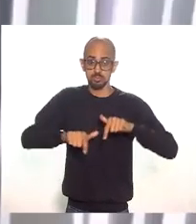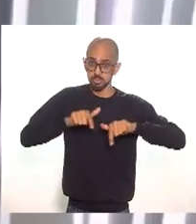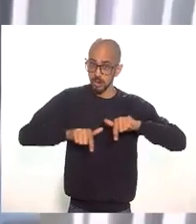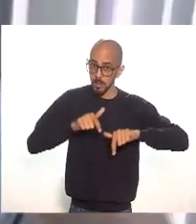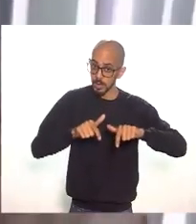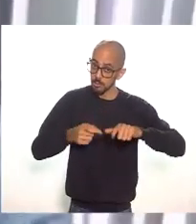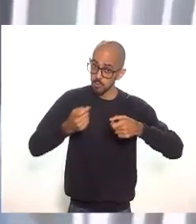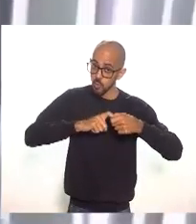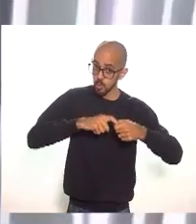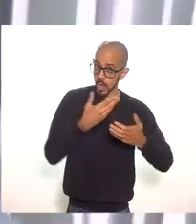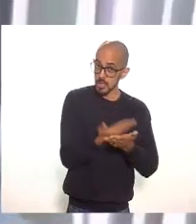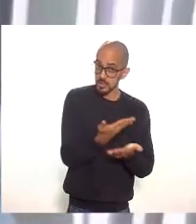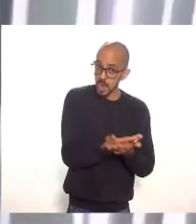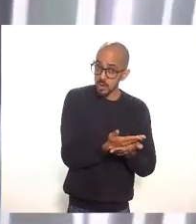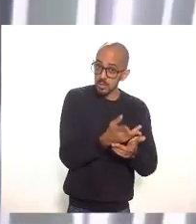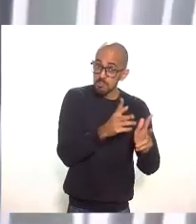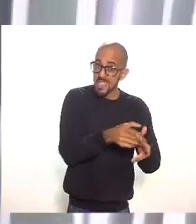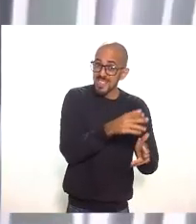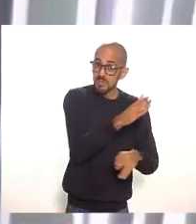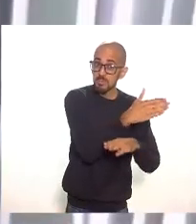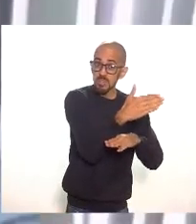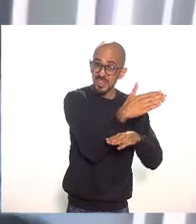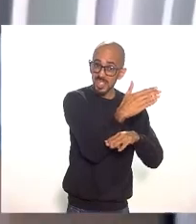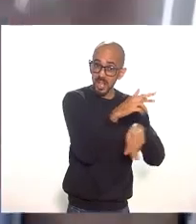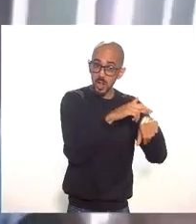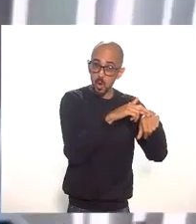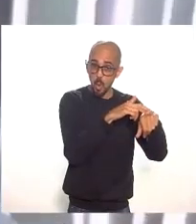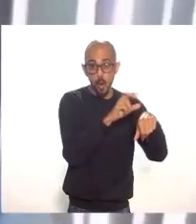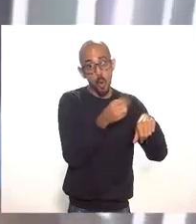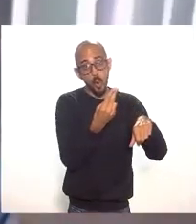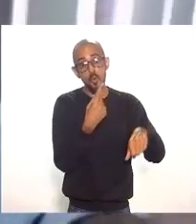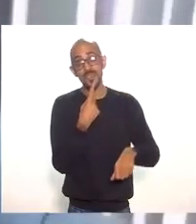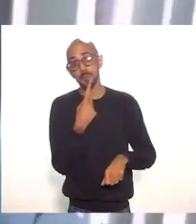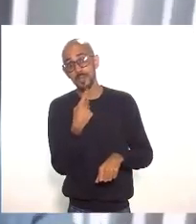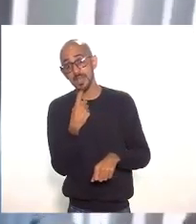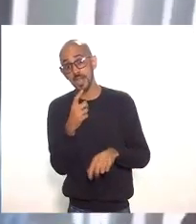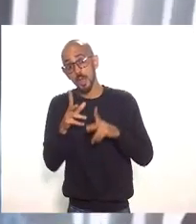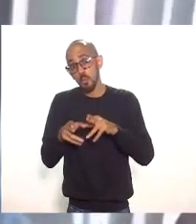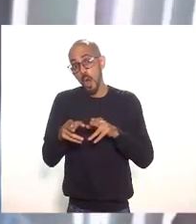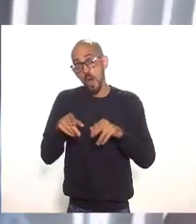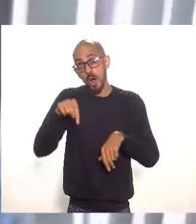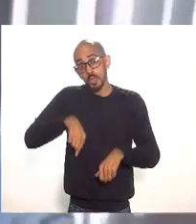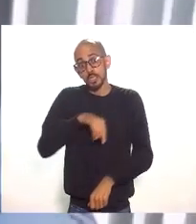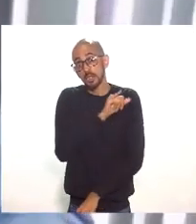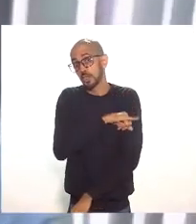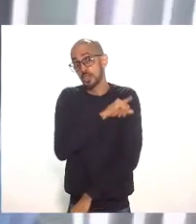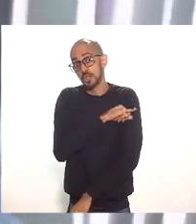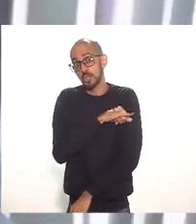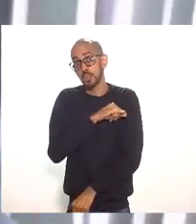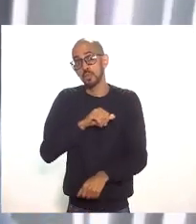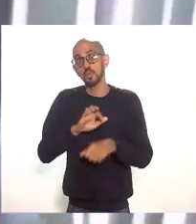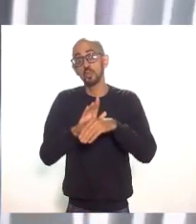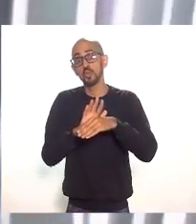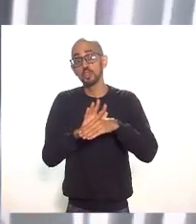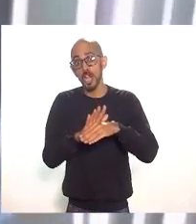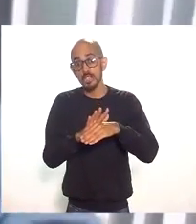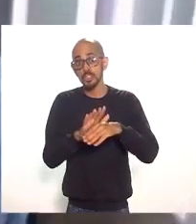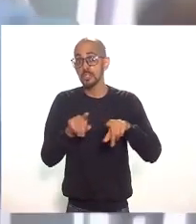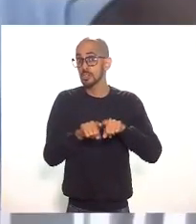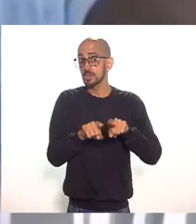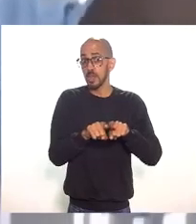volta às aulas, mesmo com bandeira roxa ou bandeira vermelha, como no Rio de Janeiro, o caso emblemático de Duque de Caxias,